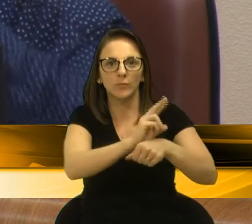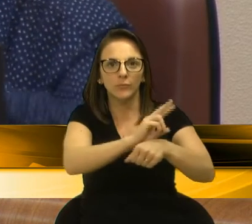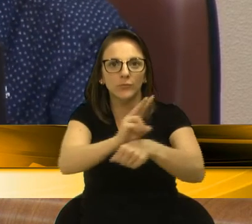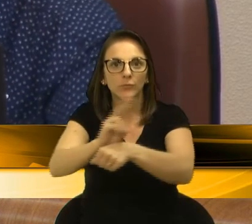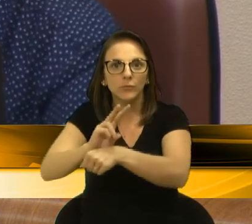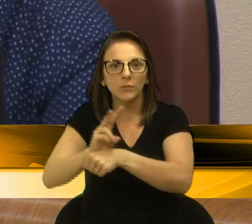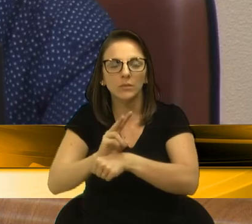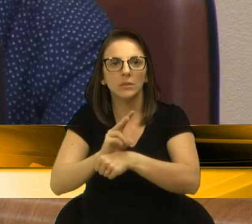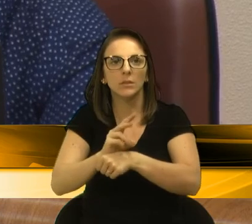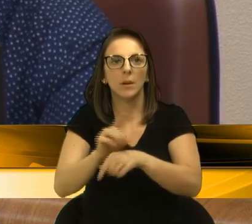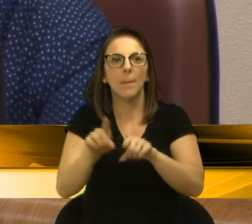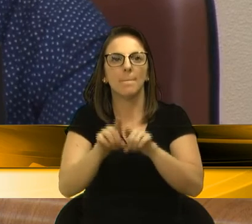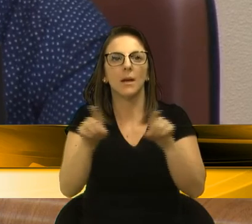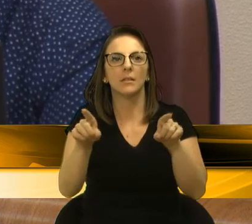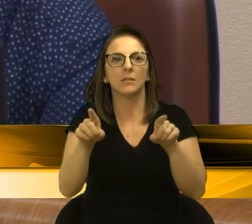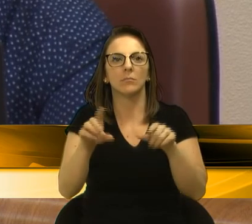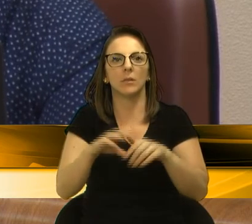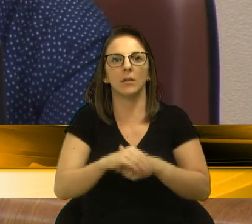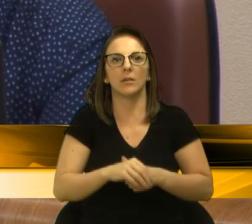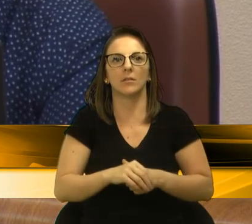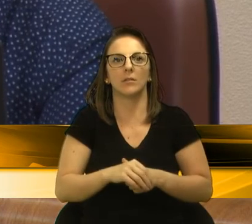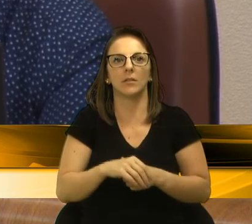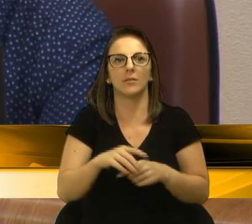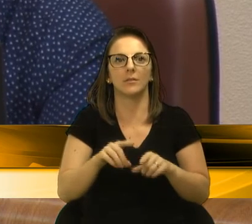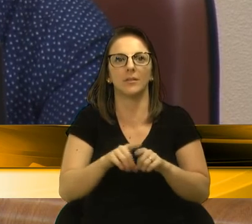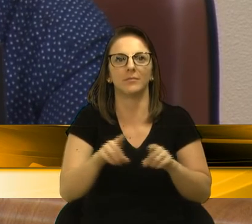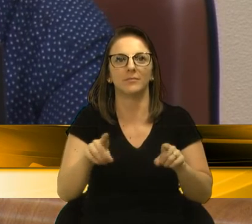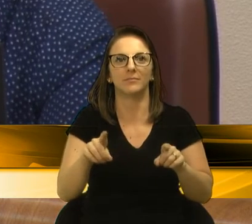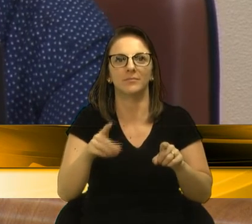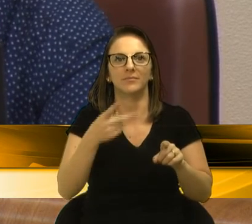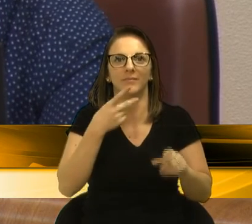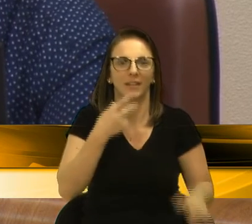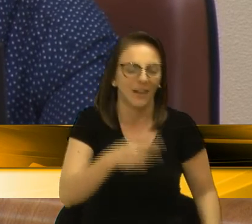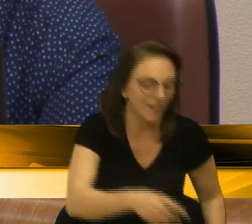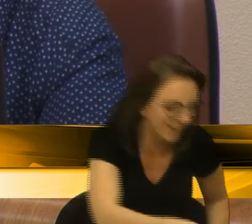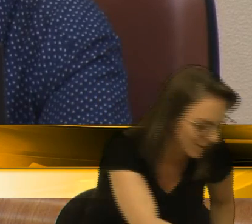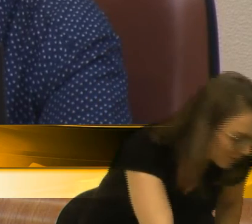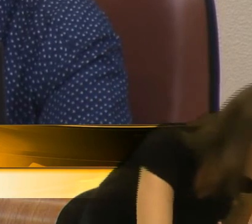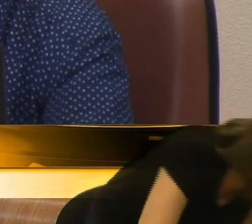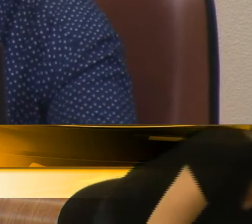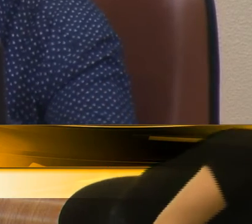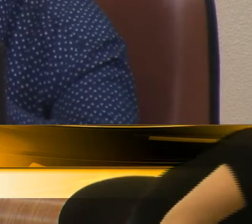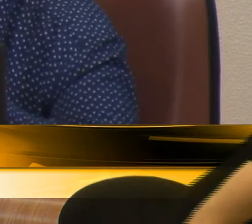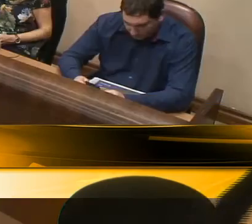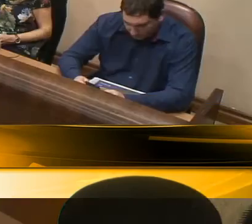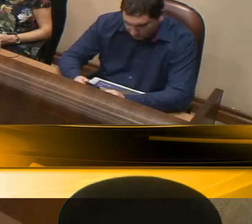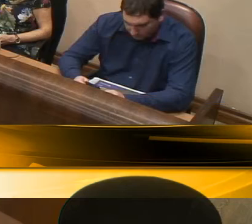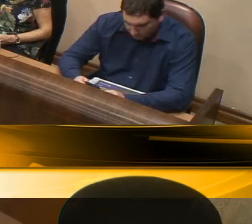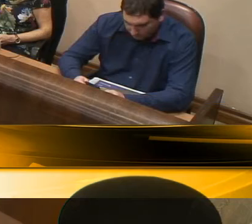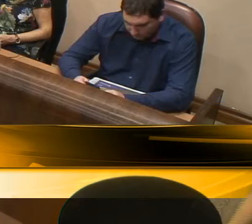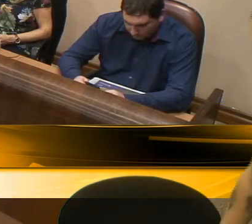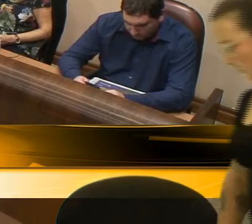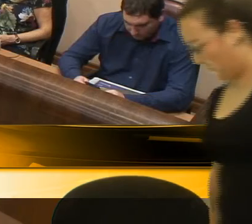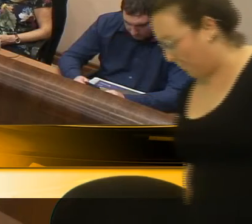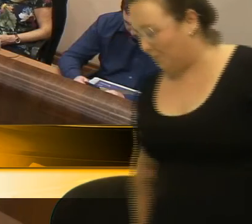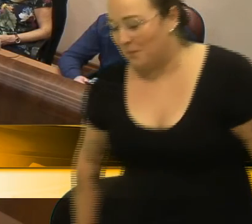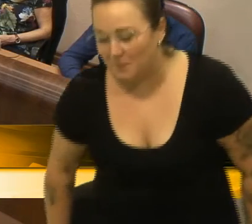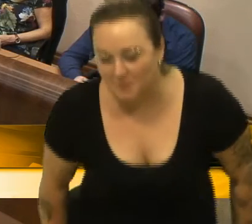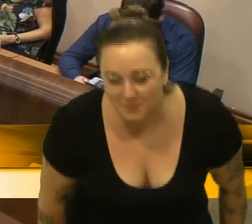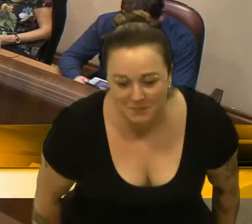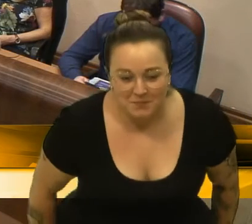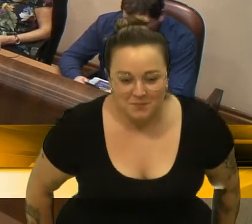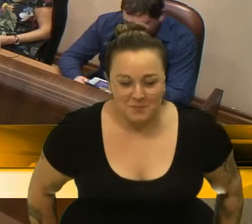mais inconsistente é que, em matéria administrativa, tais tipos de culpa, estreitamento de direito privado,